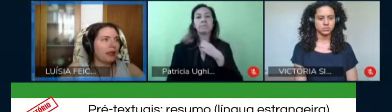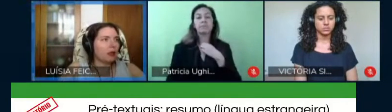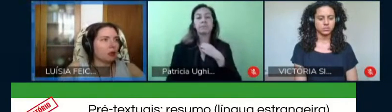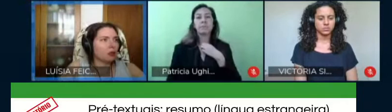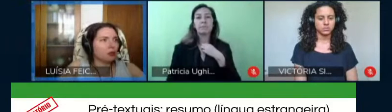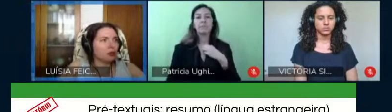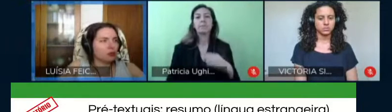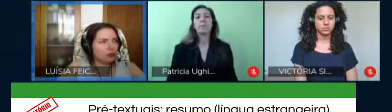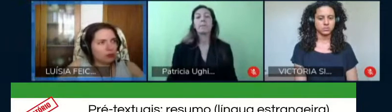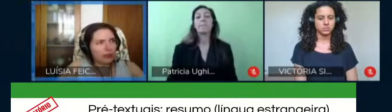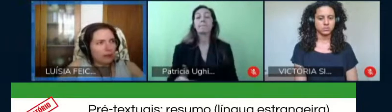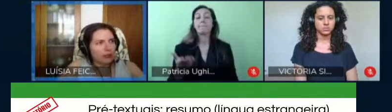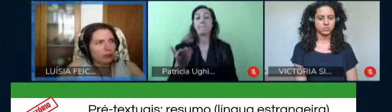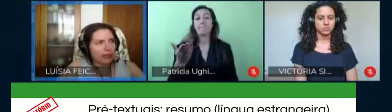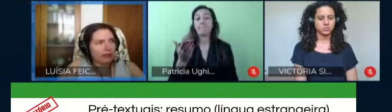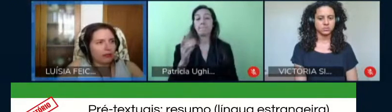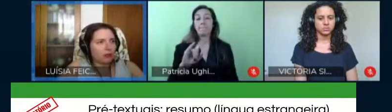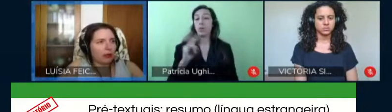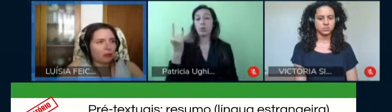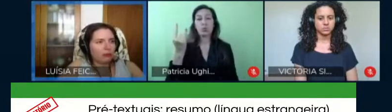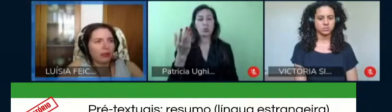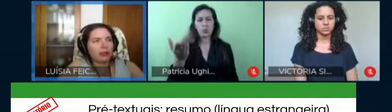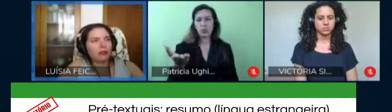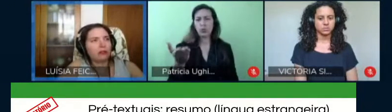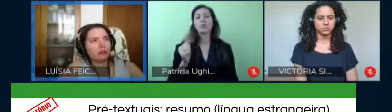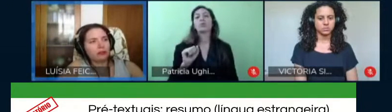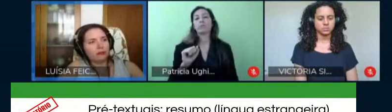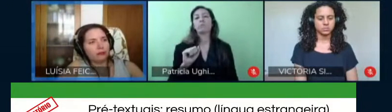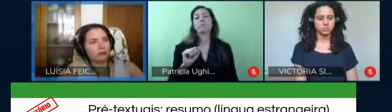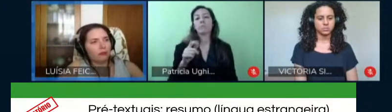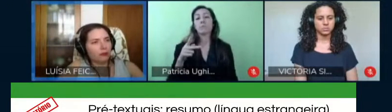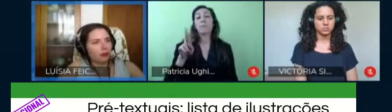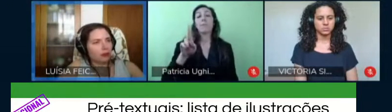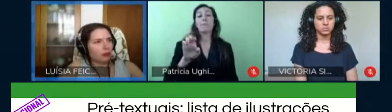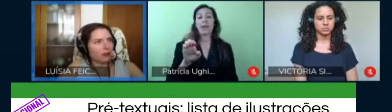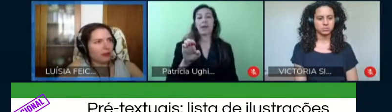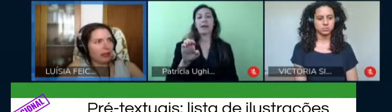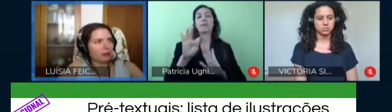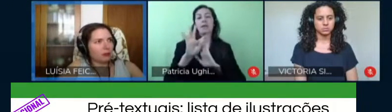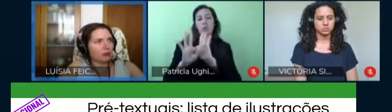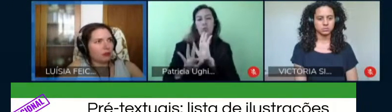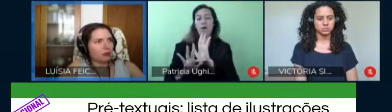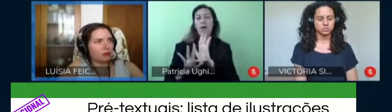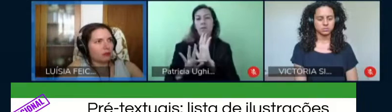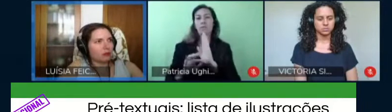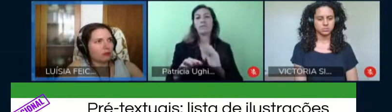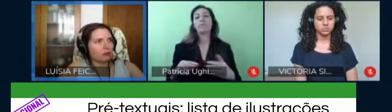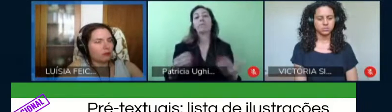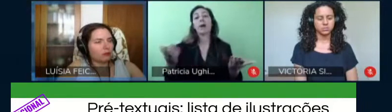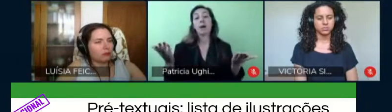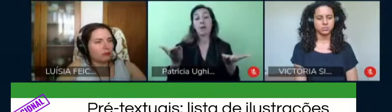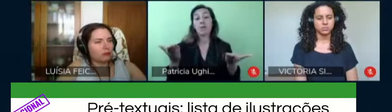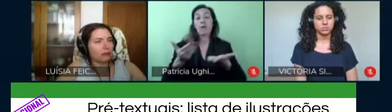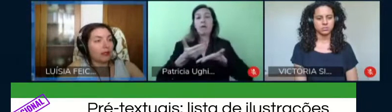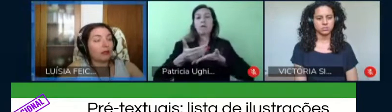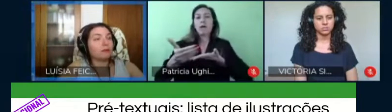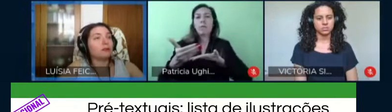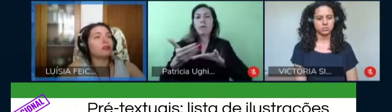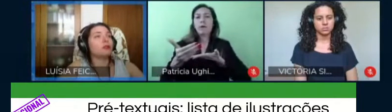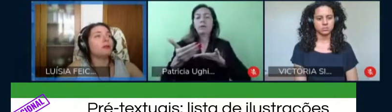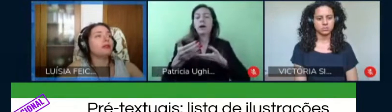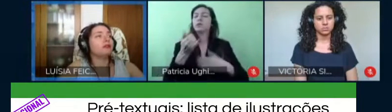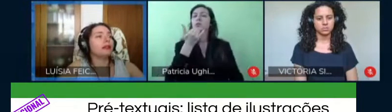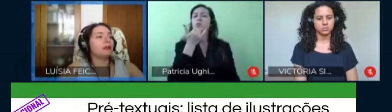E esse é o último elemento pré-textual antes de começarmos com... Ah,